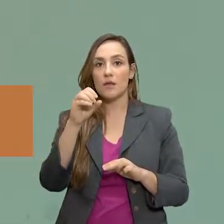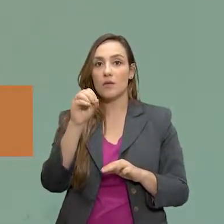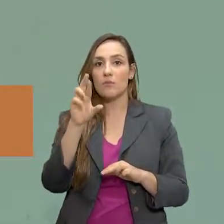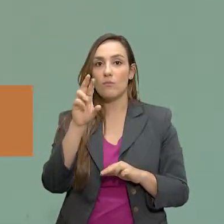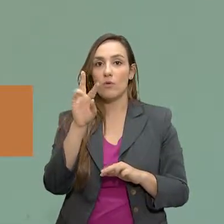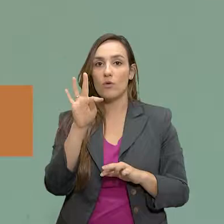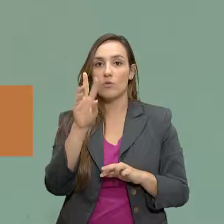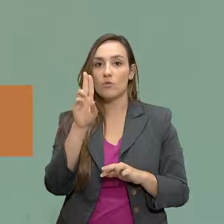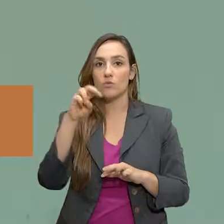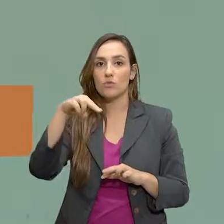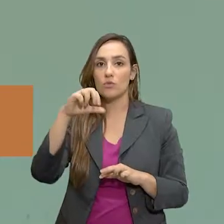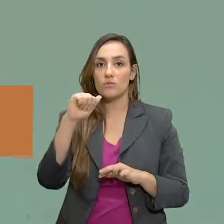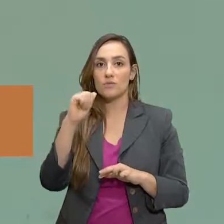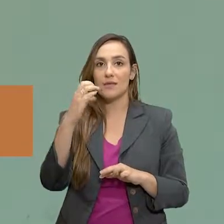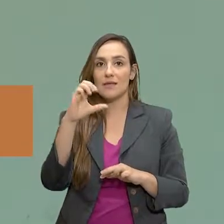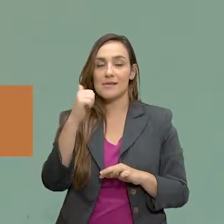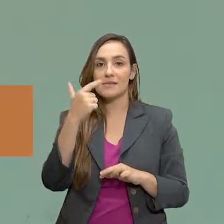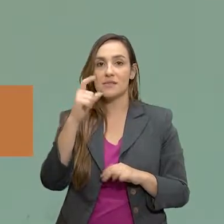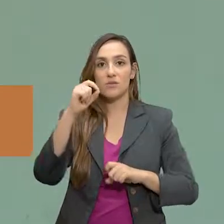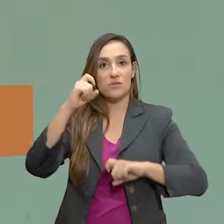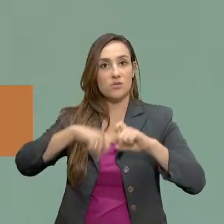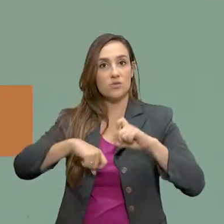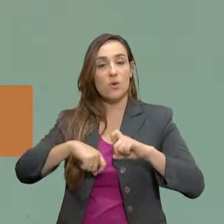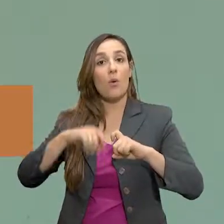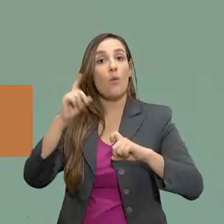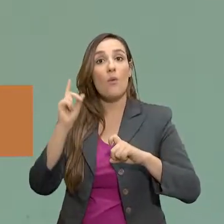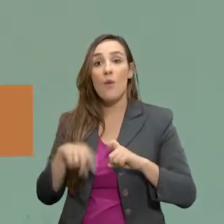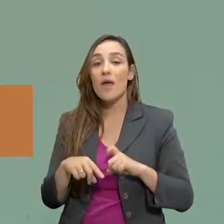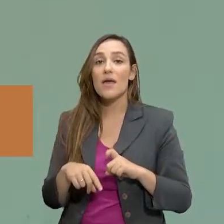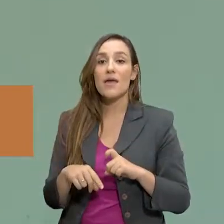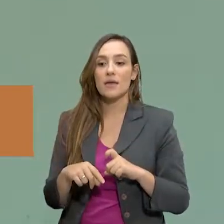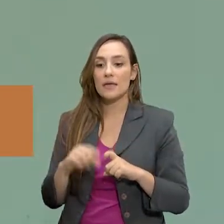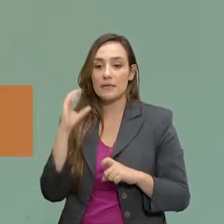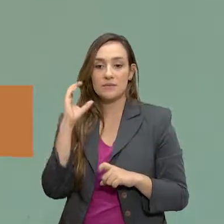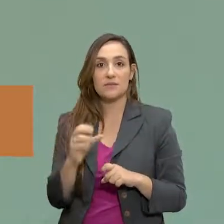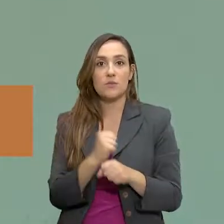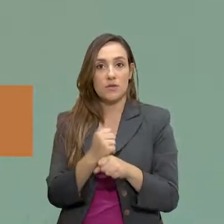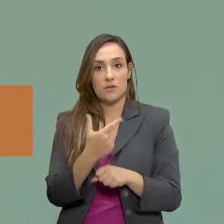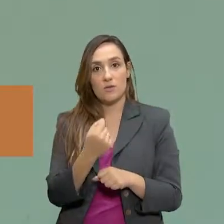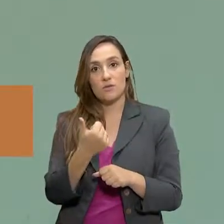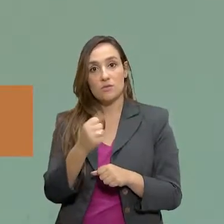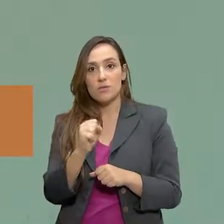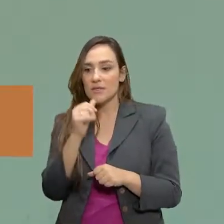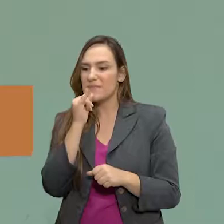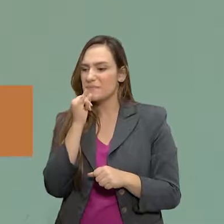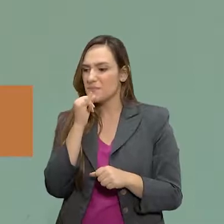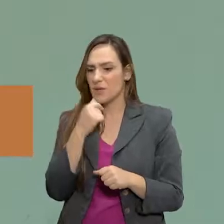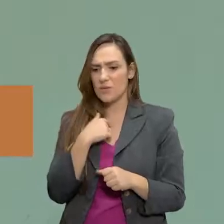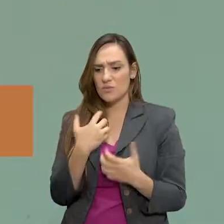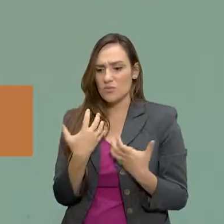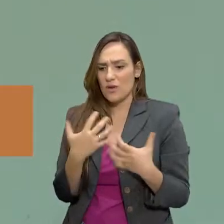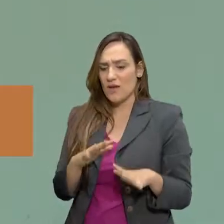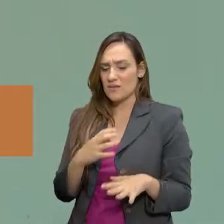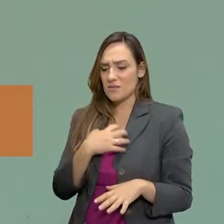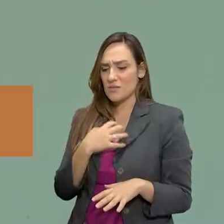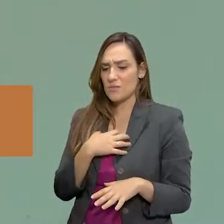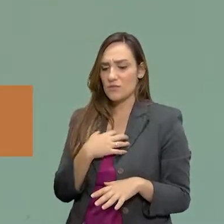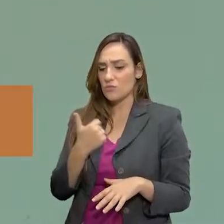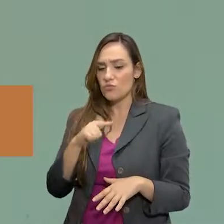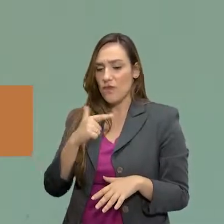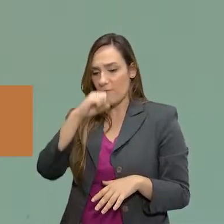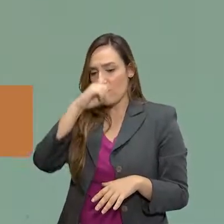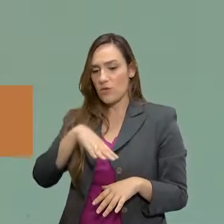crime desde 2018. E é qualquer ato de cunho sexual praticado contra uma pessoa sem o seu consentimento e